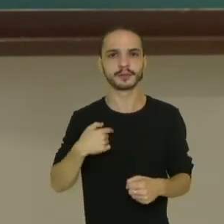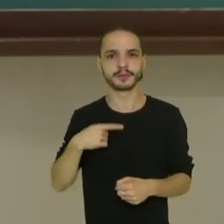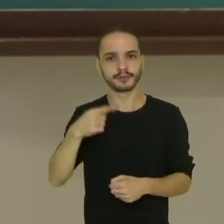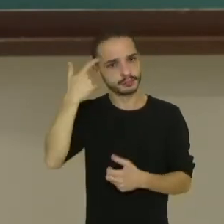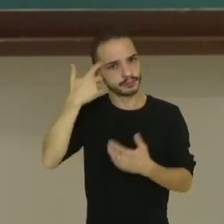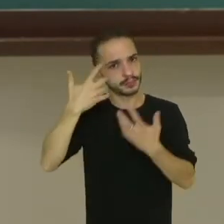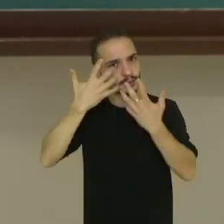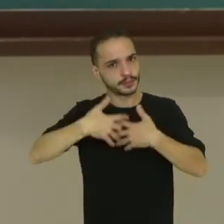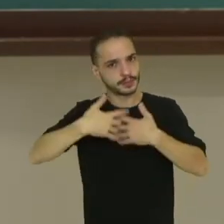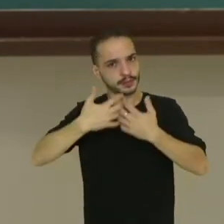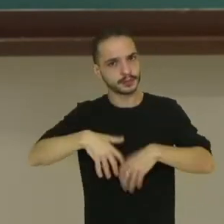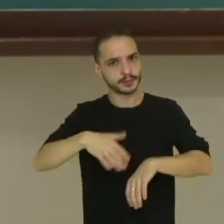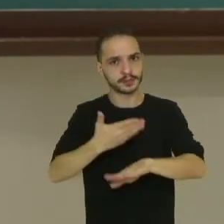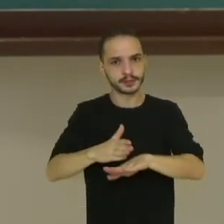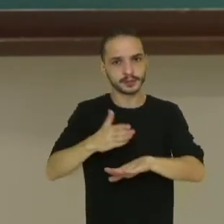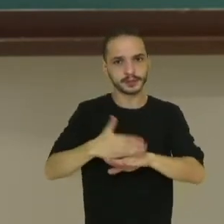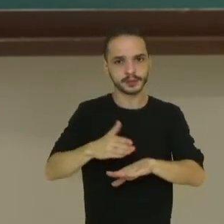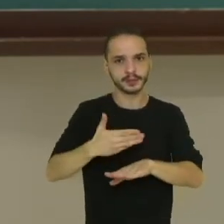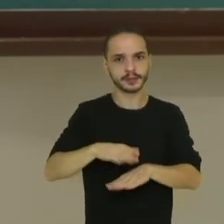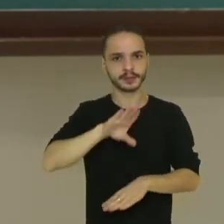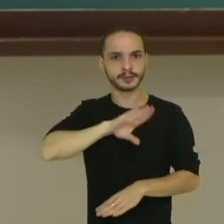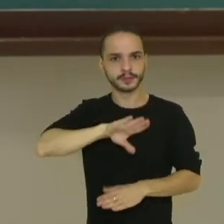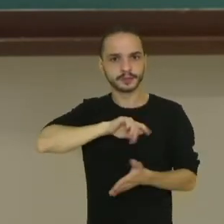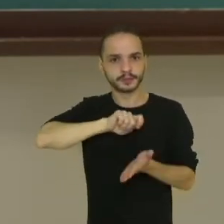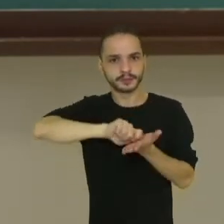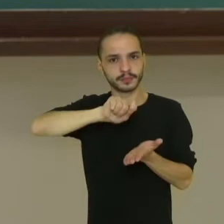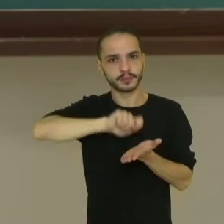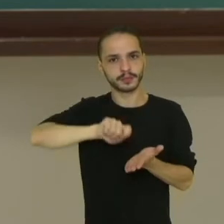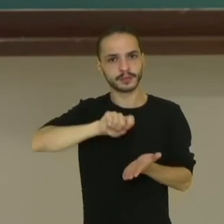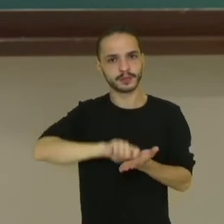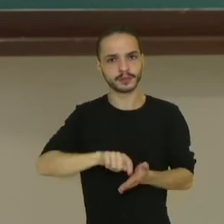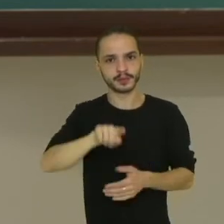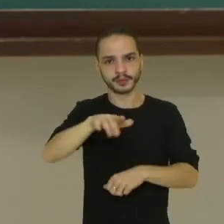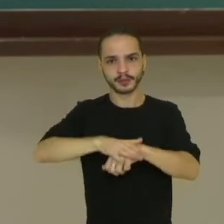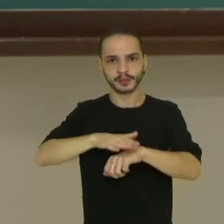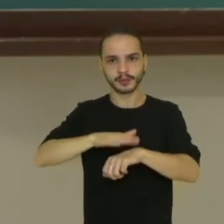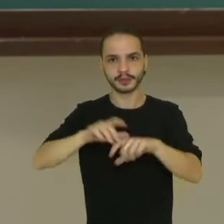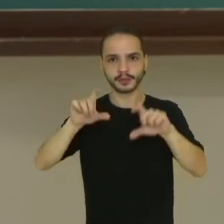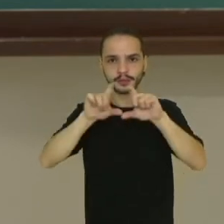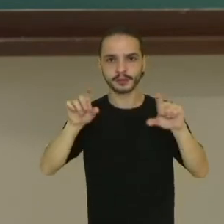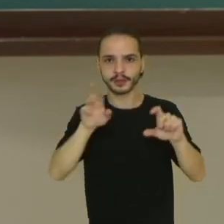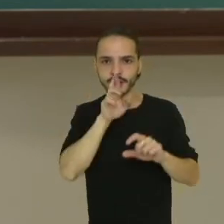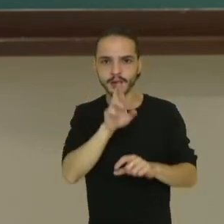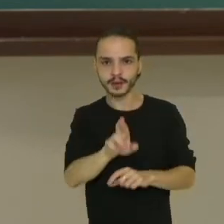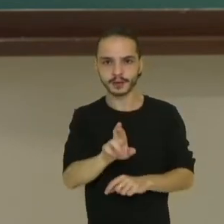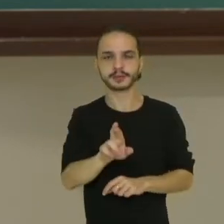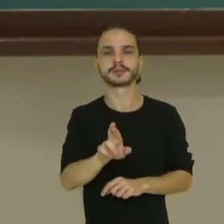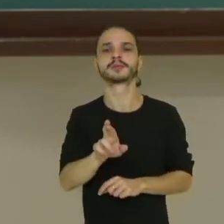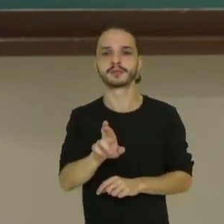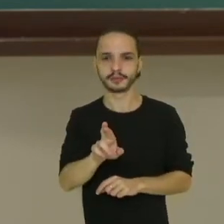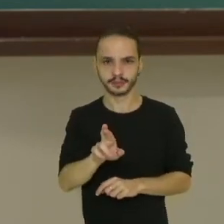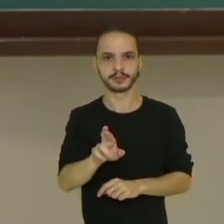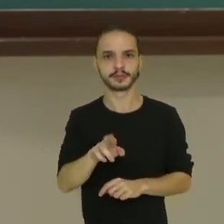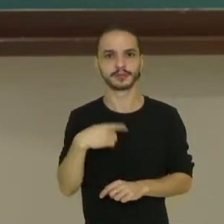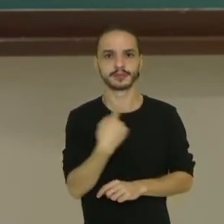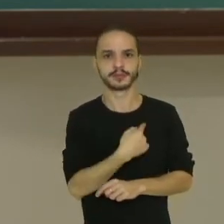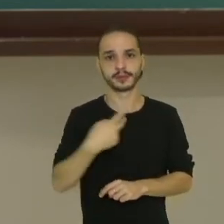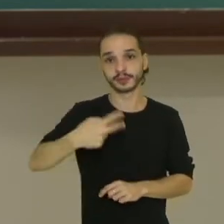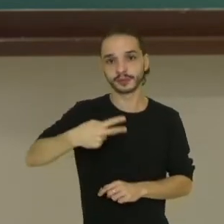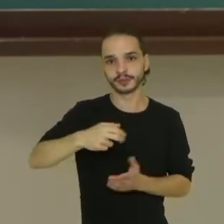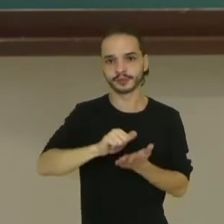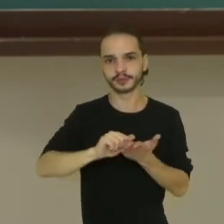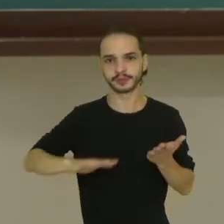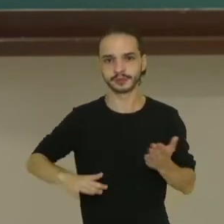e treinar a proficiência na língua portuguesa escrita, né, escrevendo uma frase para dar conta de responder ao enunciado da nossa segunda